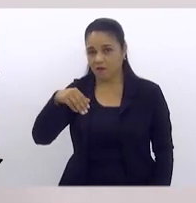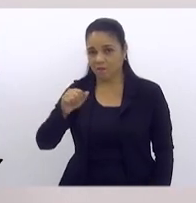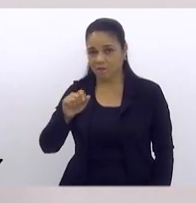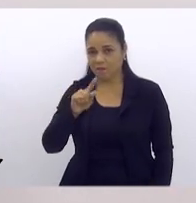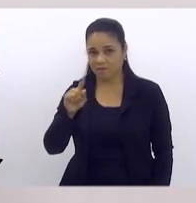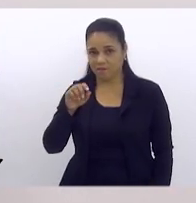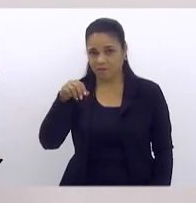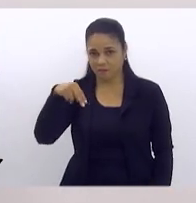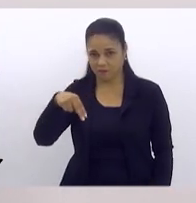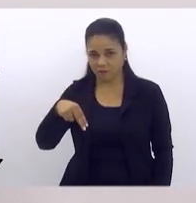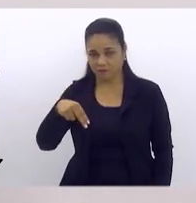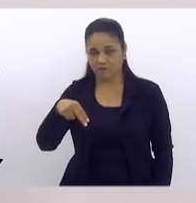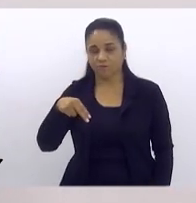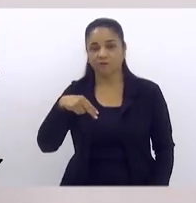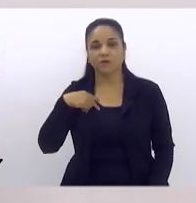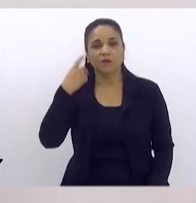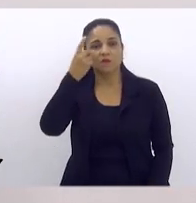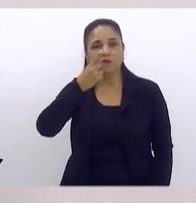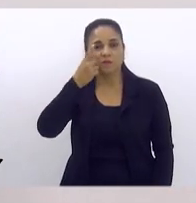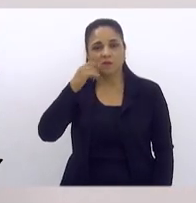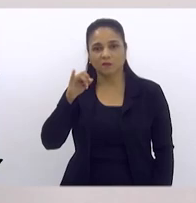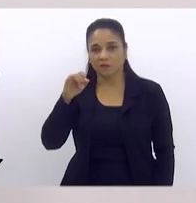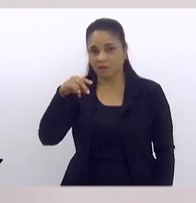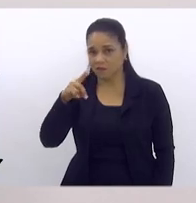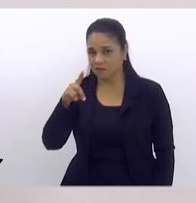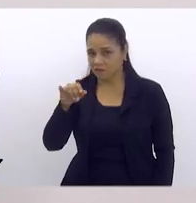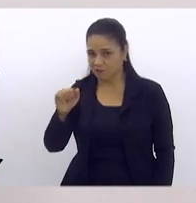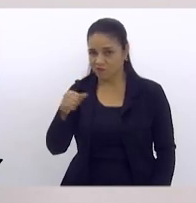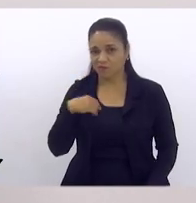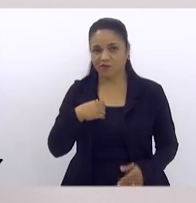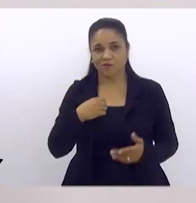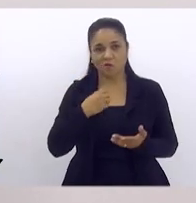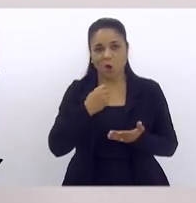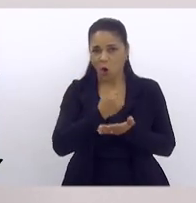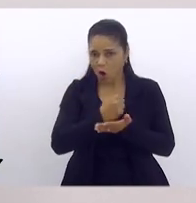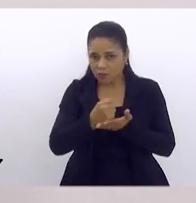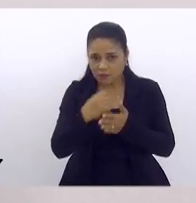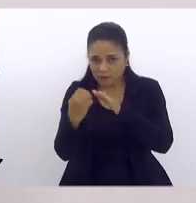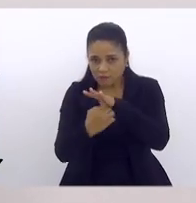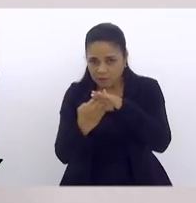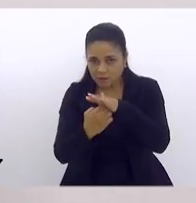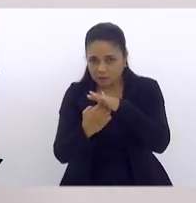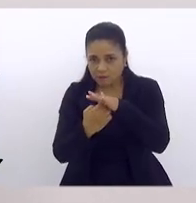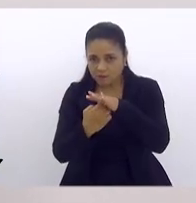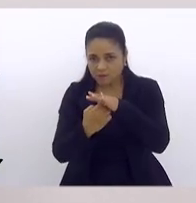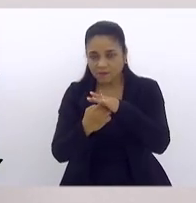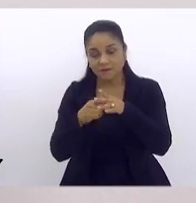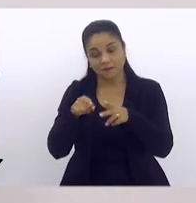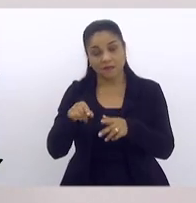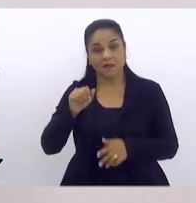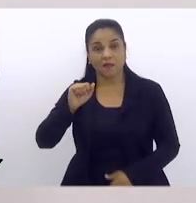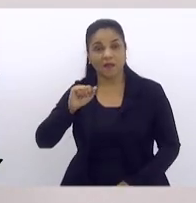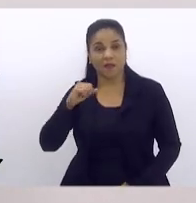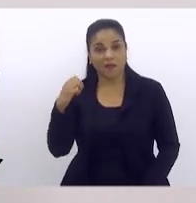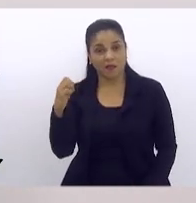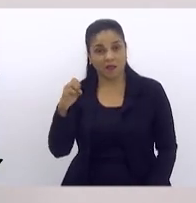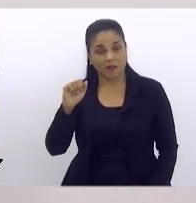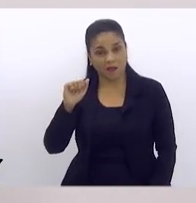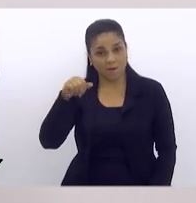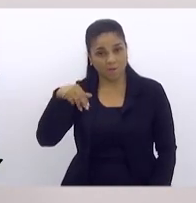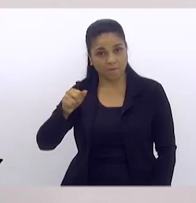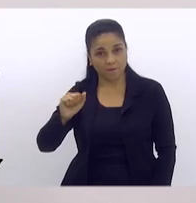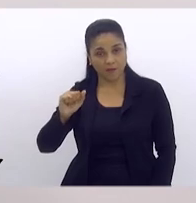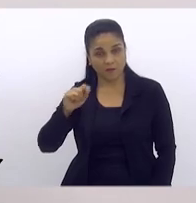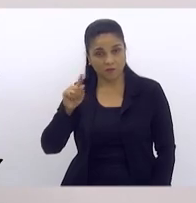o deputado da gente Ela não foi contratada por uma empresa nenhuma Amazon produziu o aplicativo e